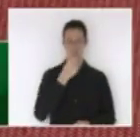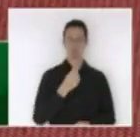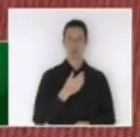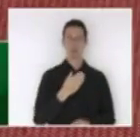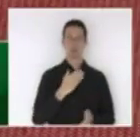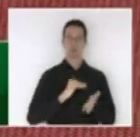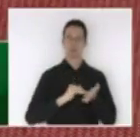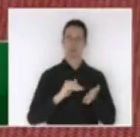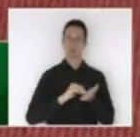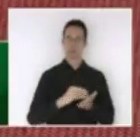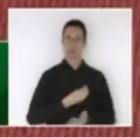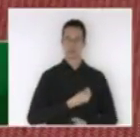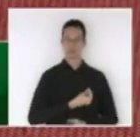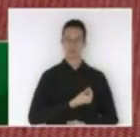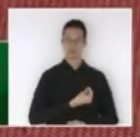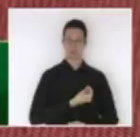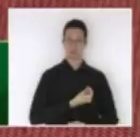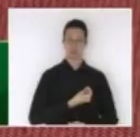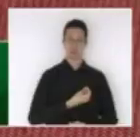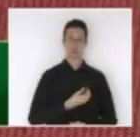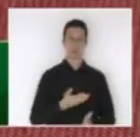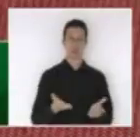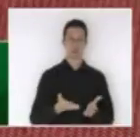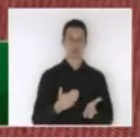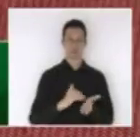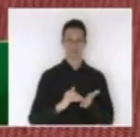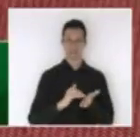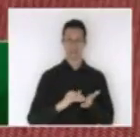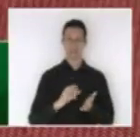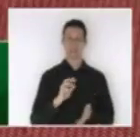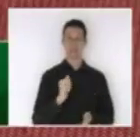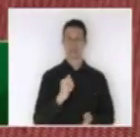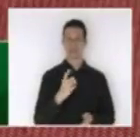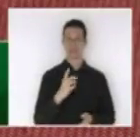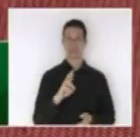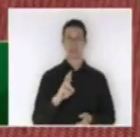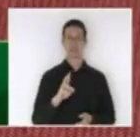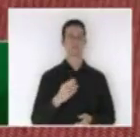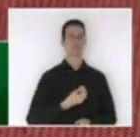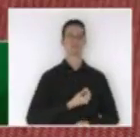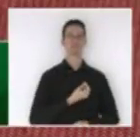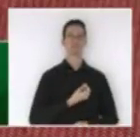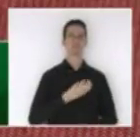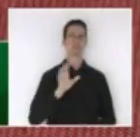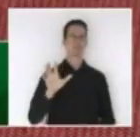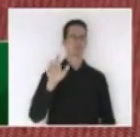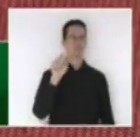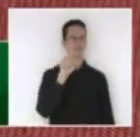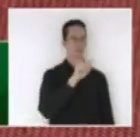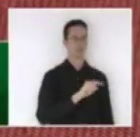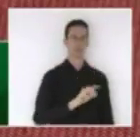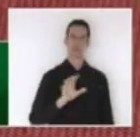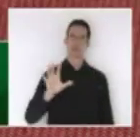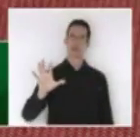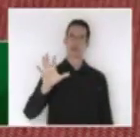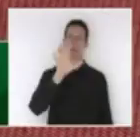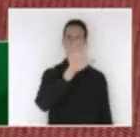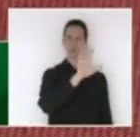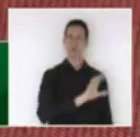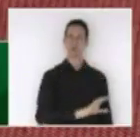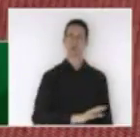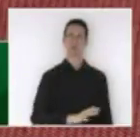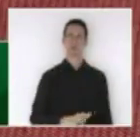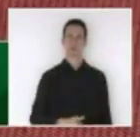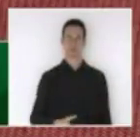agora, eles não se fazem presente na região. Veja bem, nós como deputados ali regionais, a gente está em todos